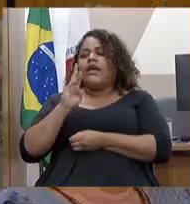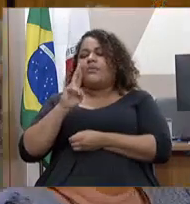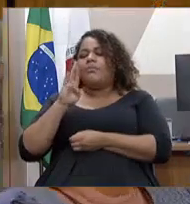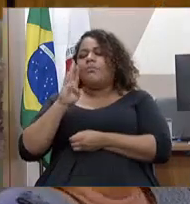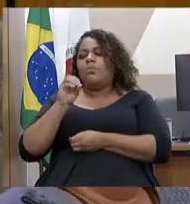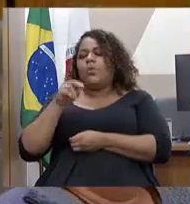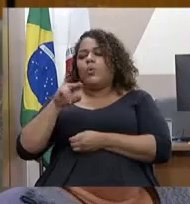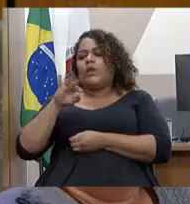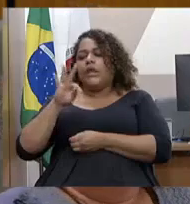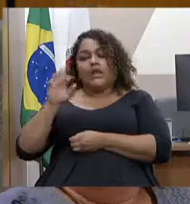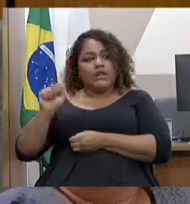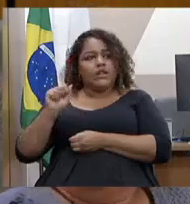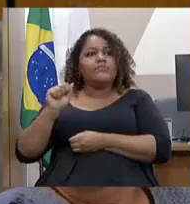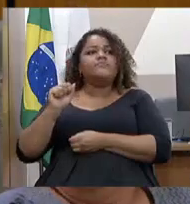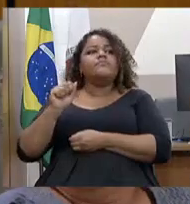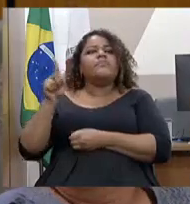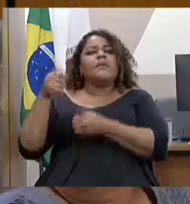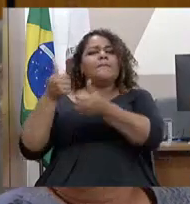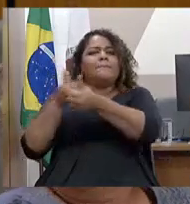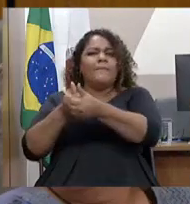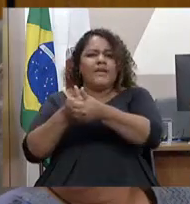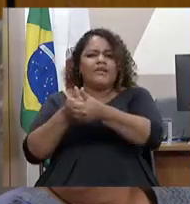nosso contente